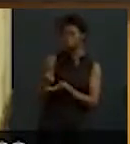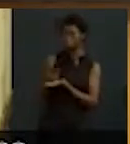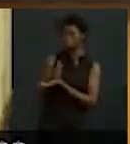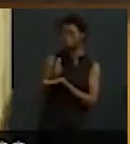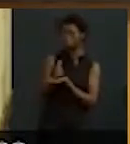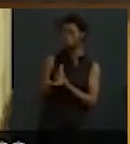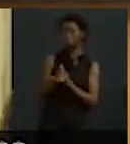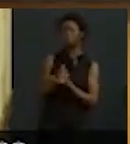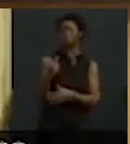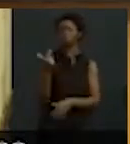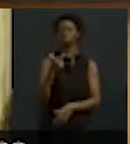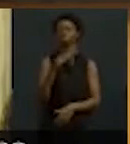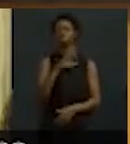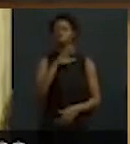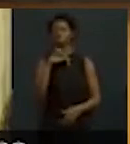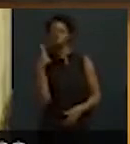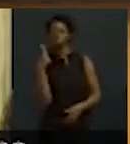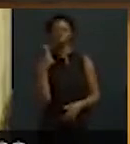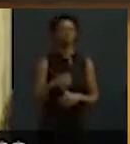subcoordenador